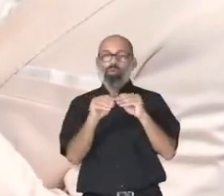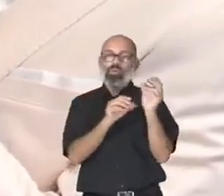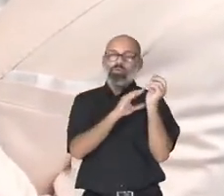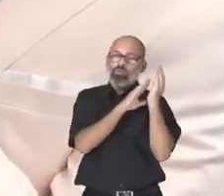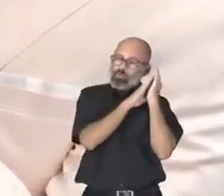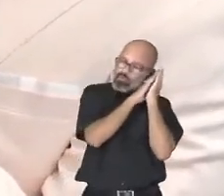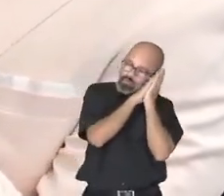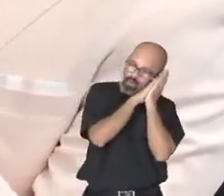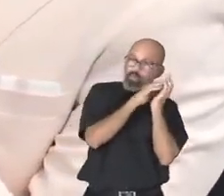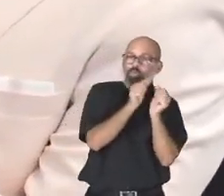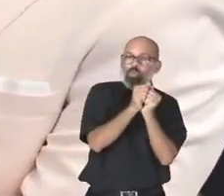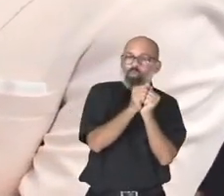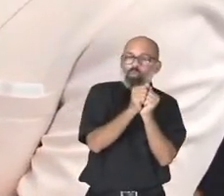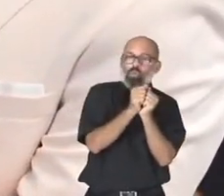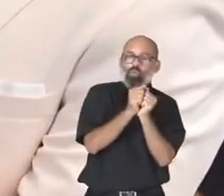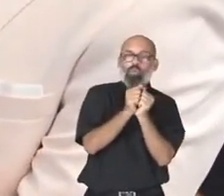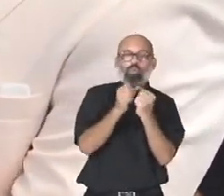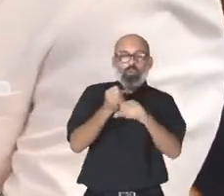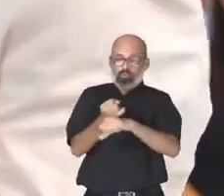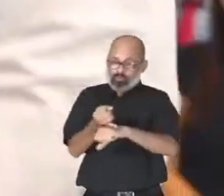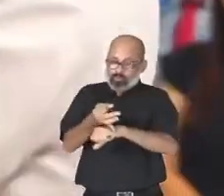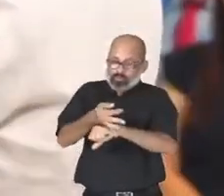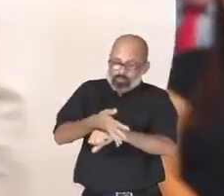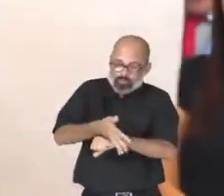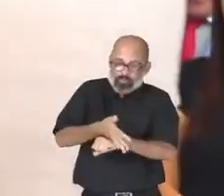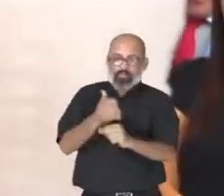dele, faziam vigília à noite com ele,